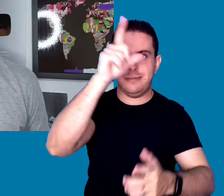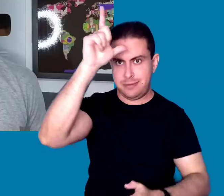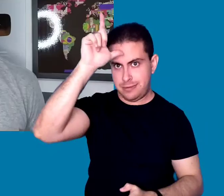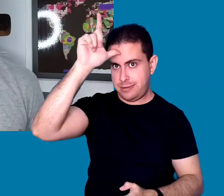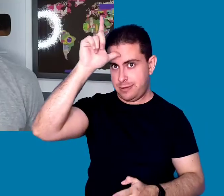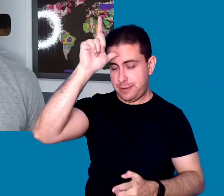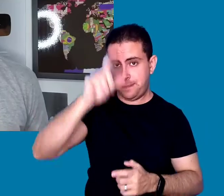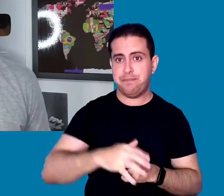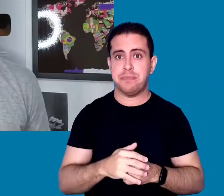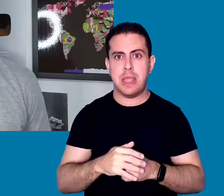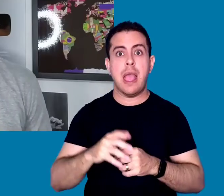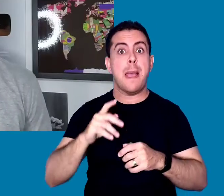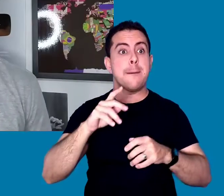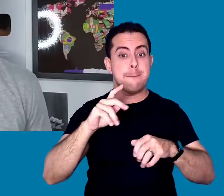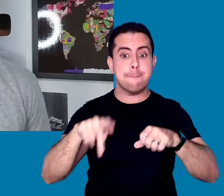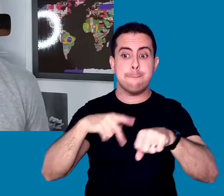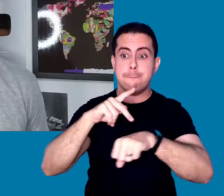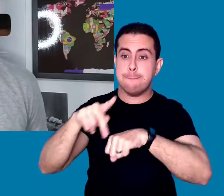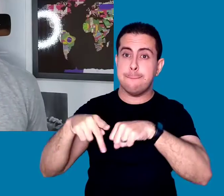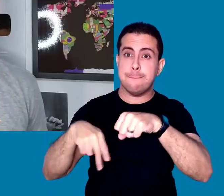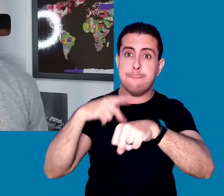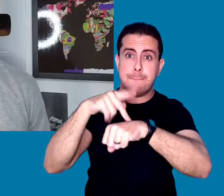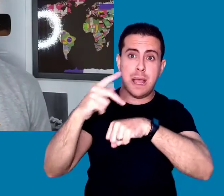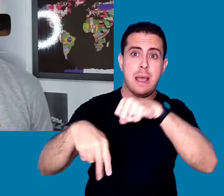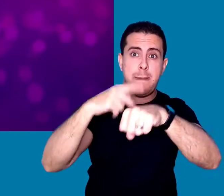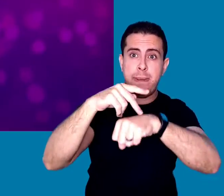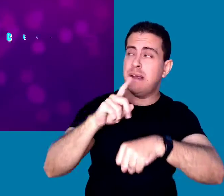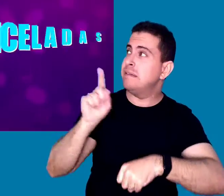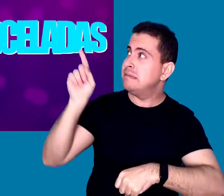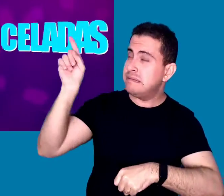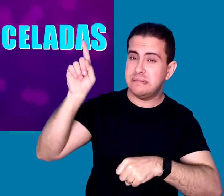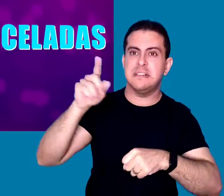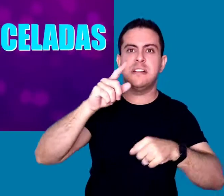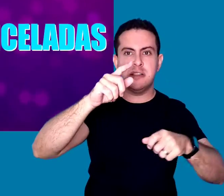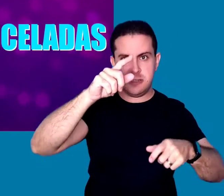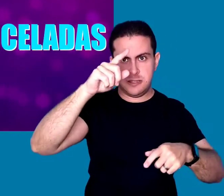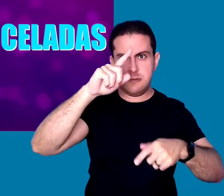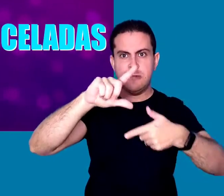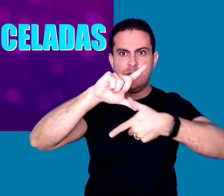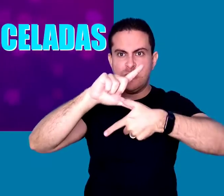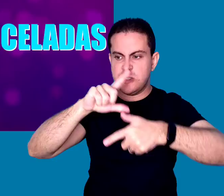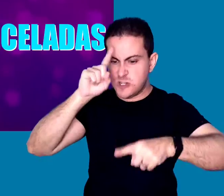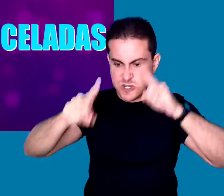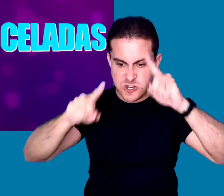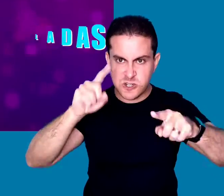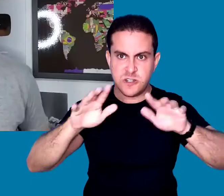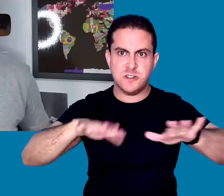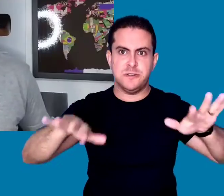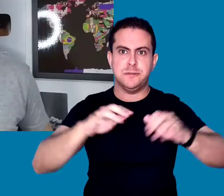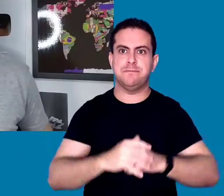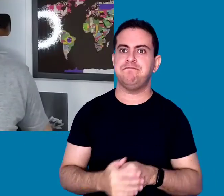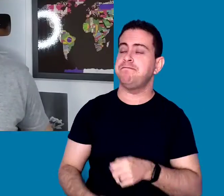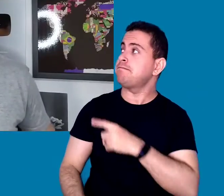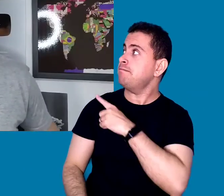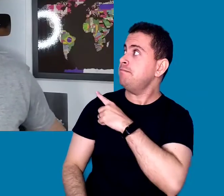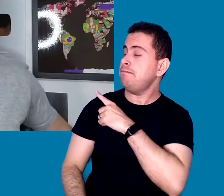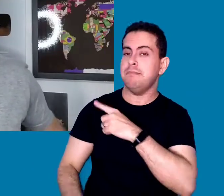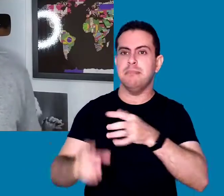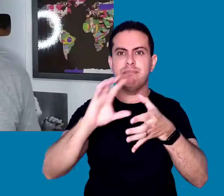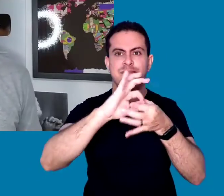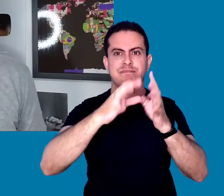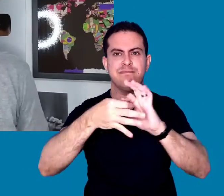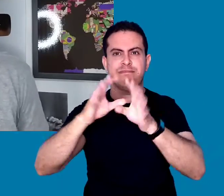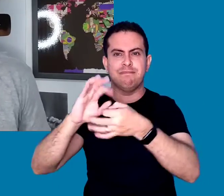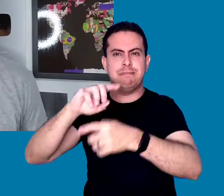países sucumbiram ao domínio nazista poucos anos depois. 5. Olimpíadas canceladas. Momentos difíceis